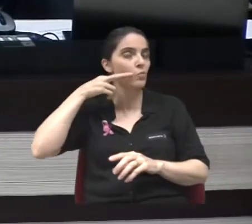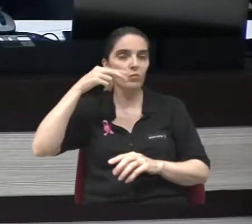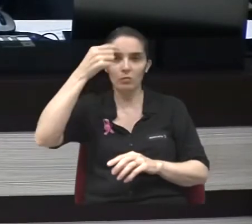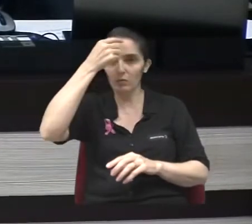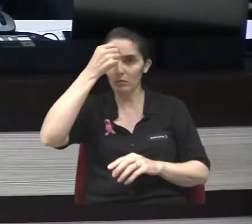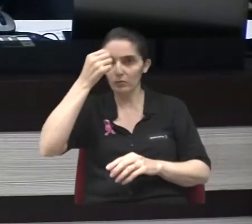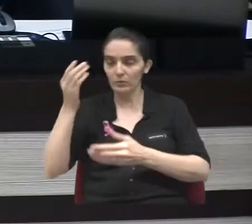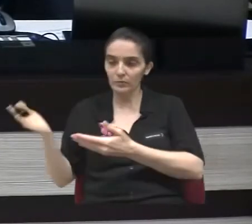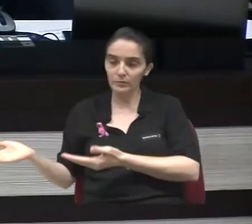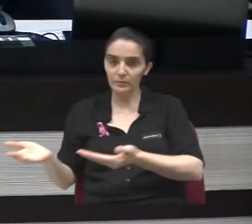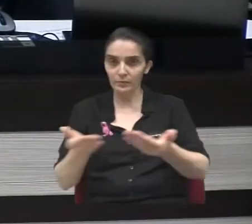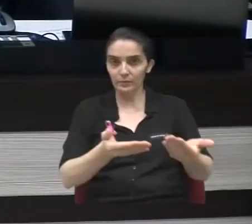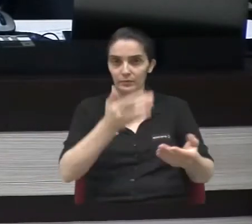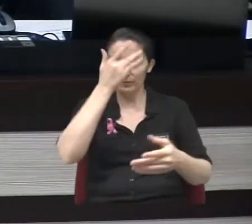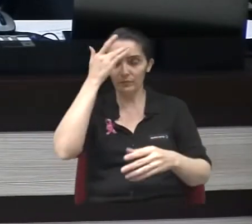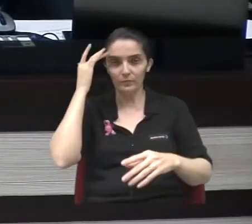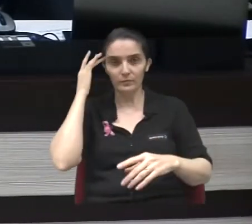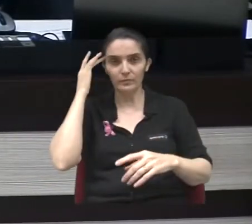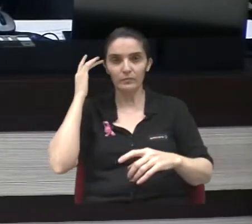de usar a palavra.